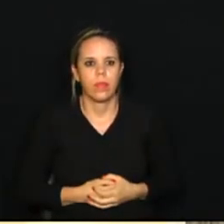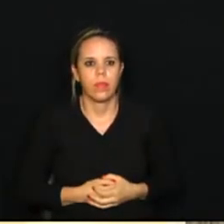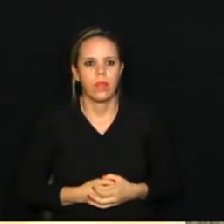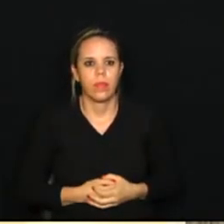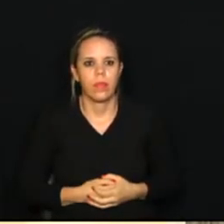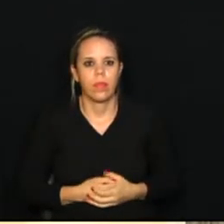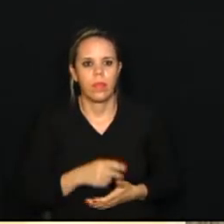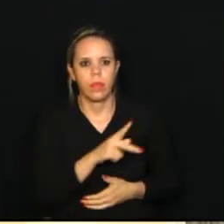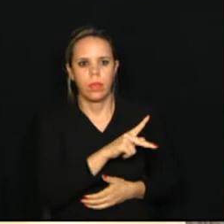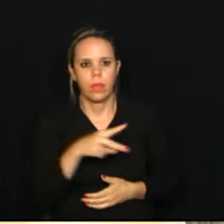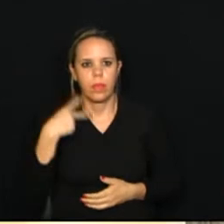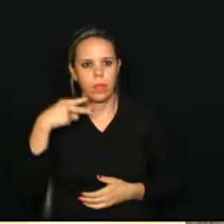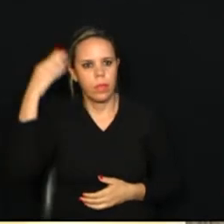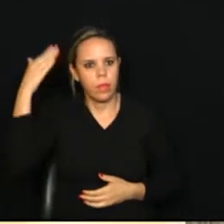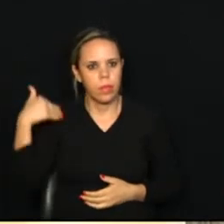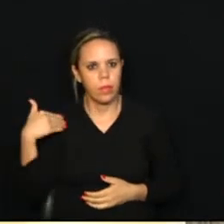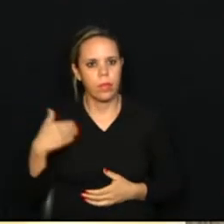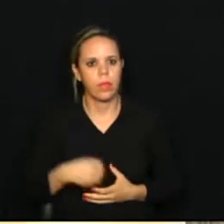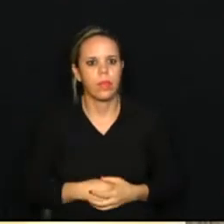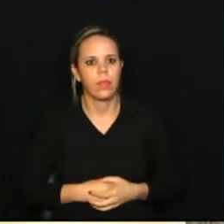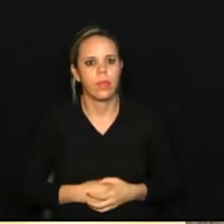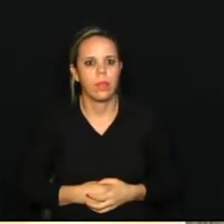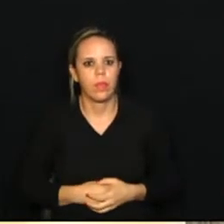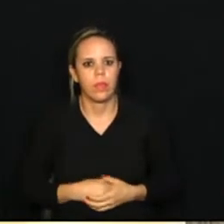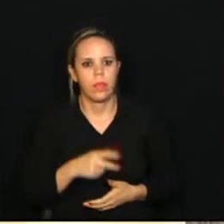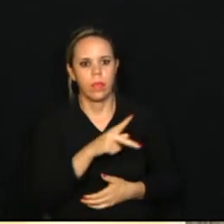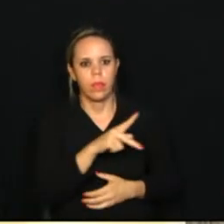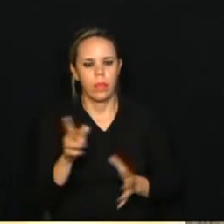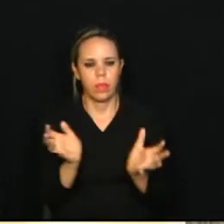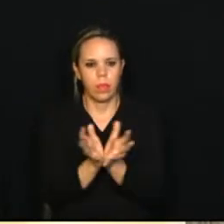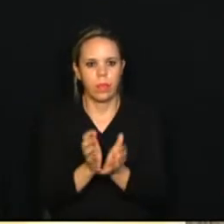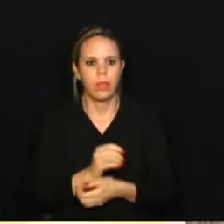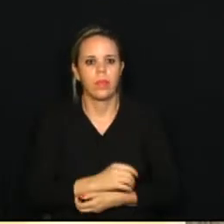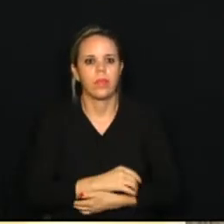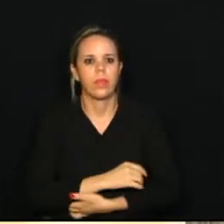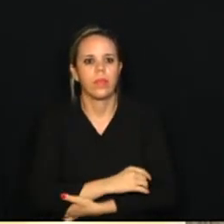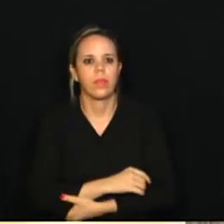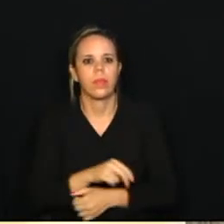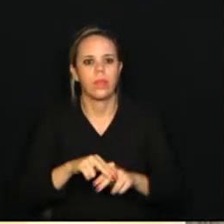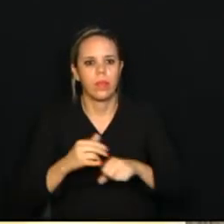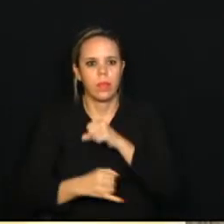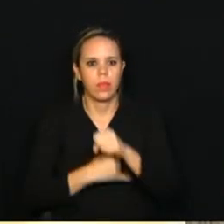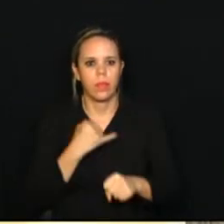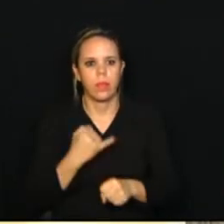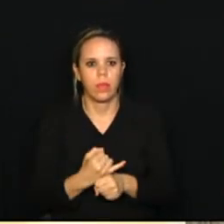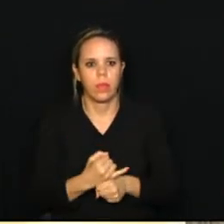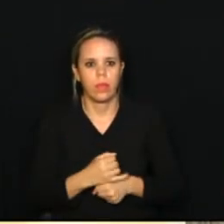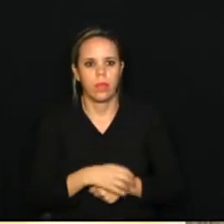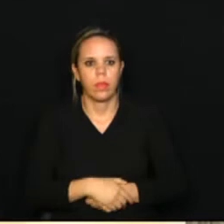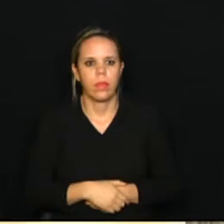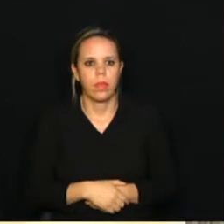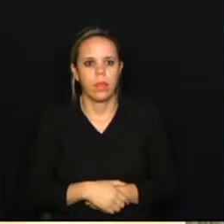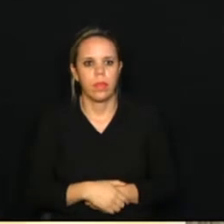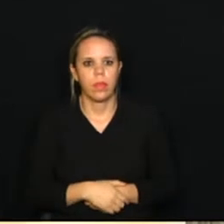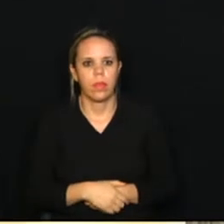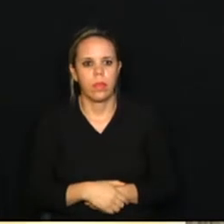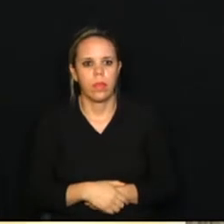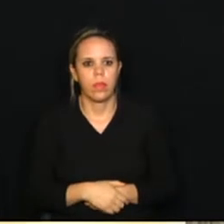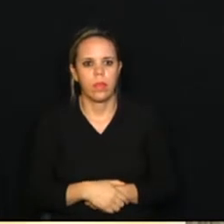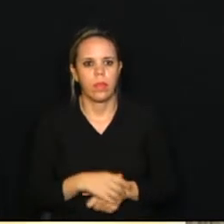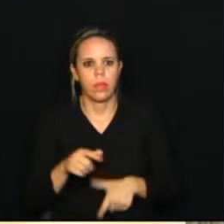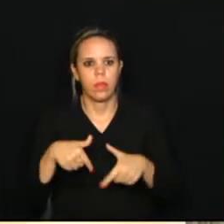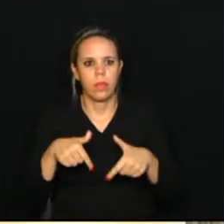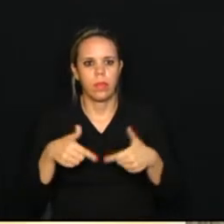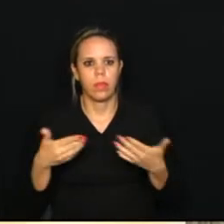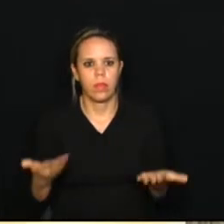foi presidida pela vereadora Débora Palermo, presidente dessa comissão, por meio do sistema de deliberação remota. Nossa